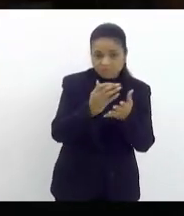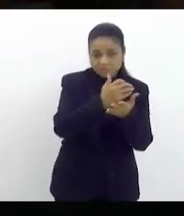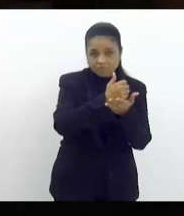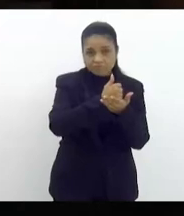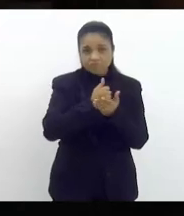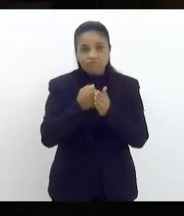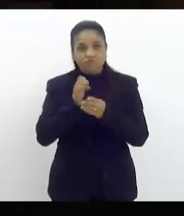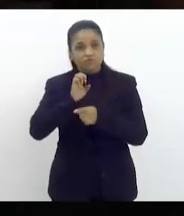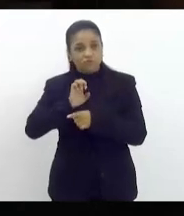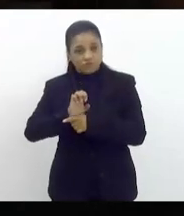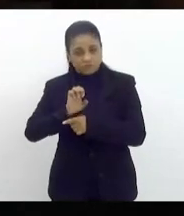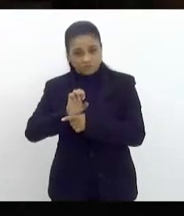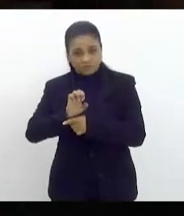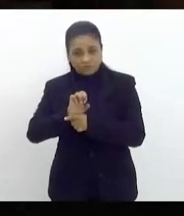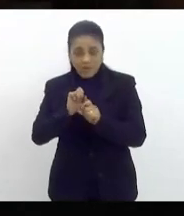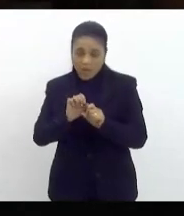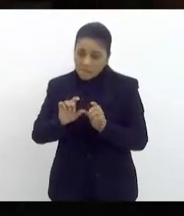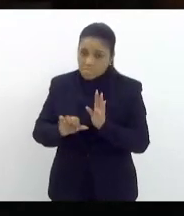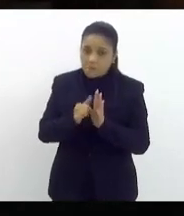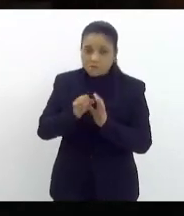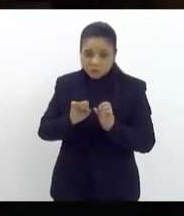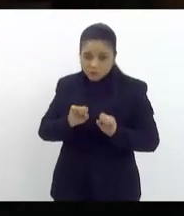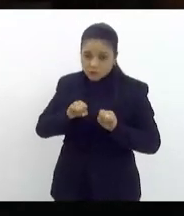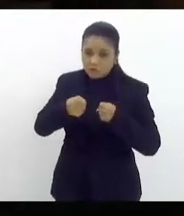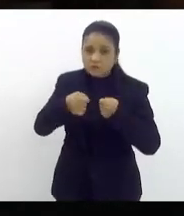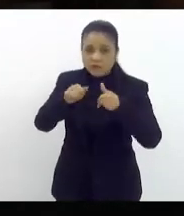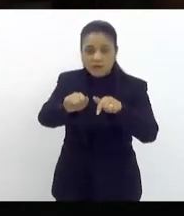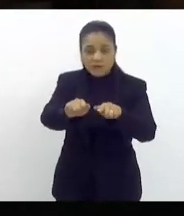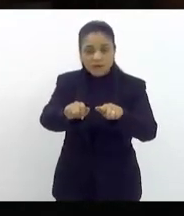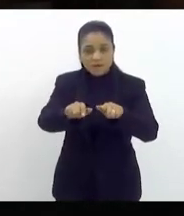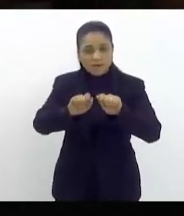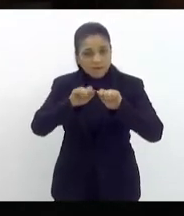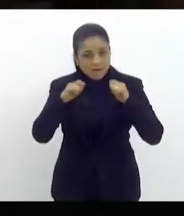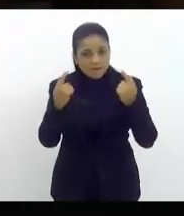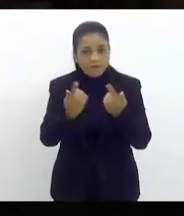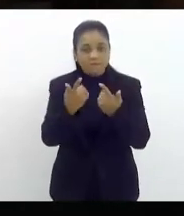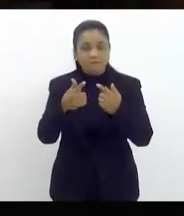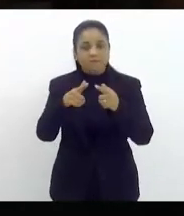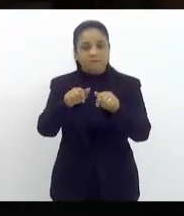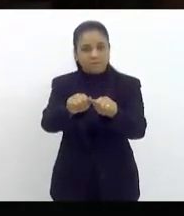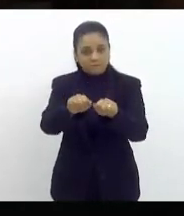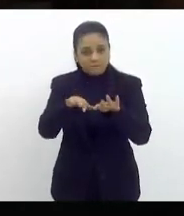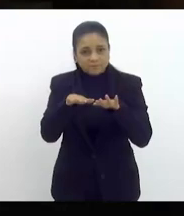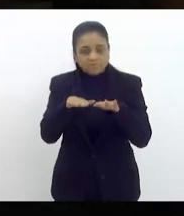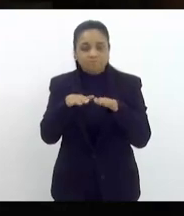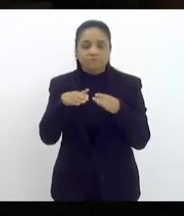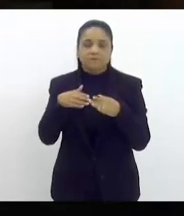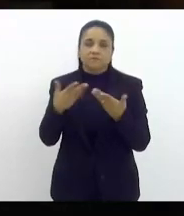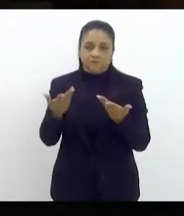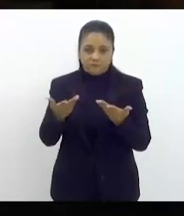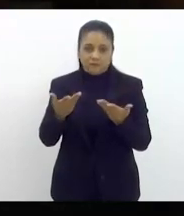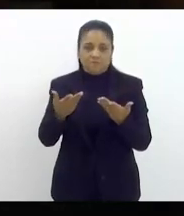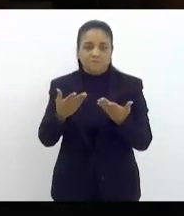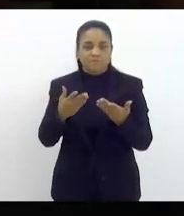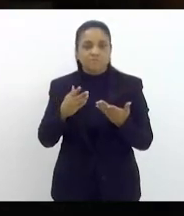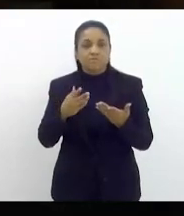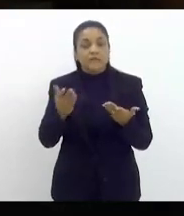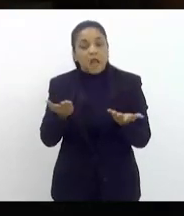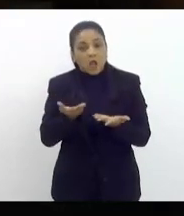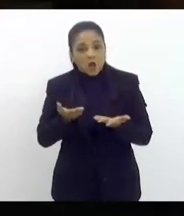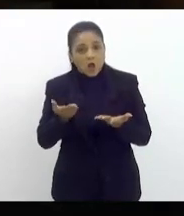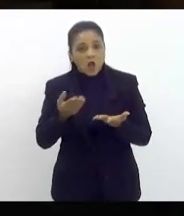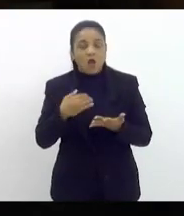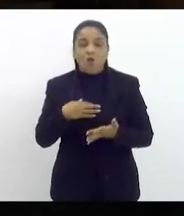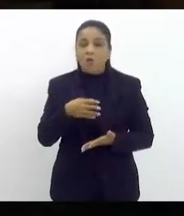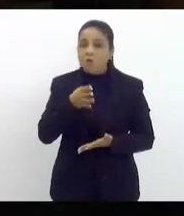Estado, mas é um primeiro esforço da Assembleia Legislativa em participar desse orçamento. Quero aqui já deixar de antemão o